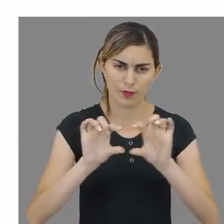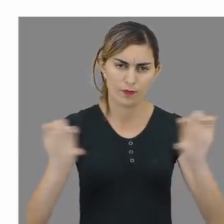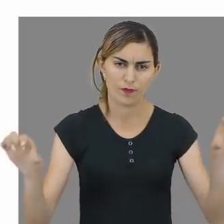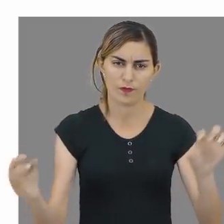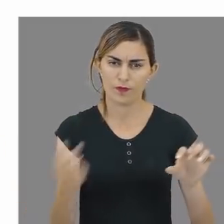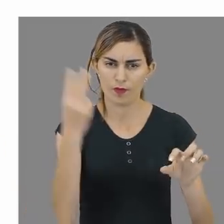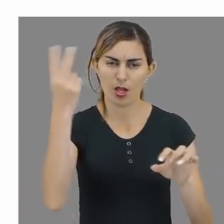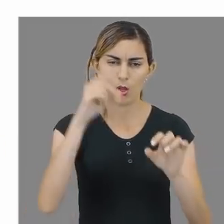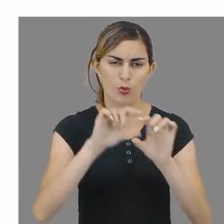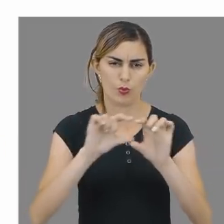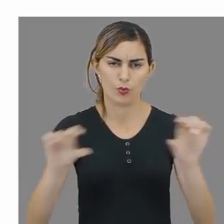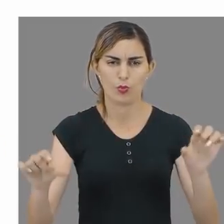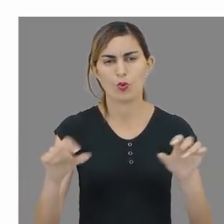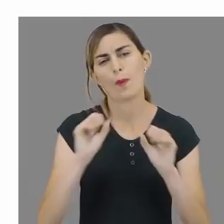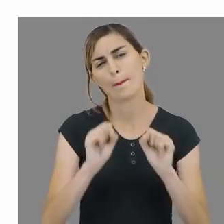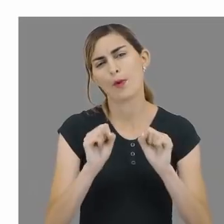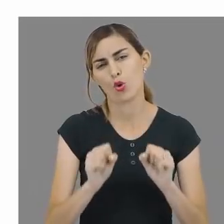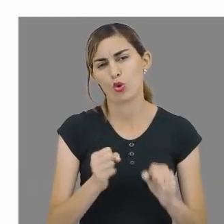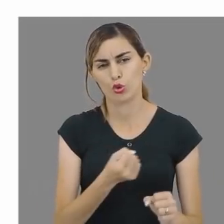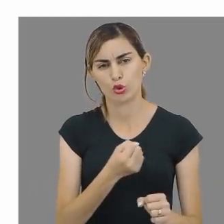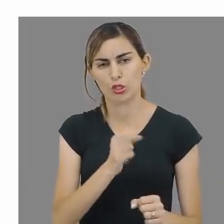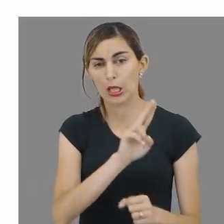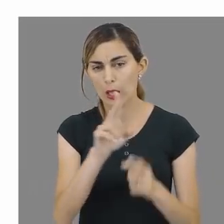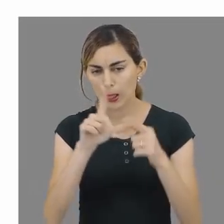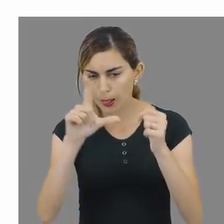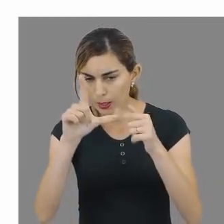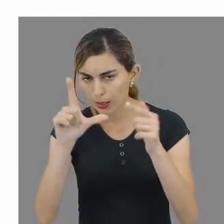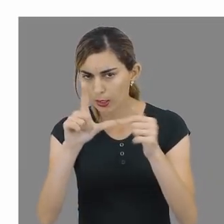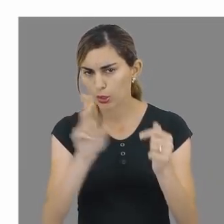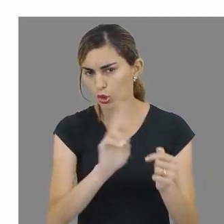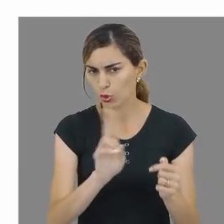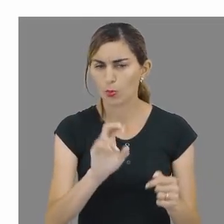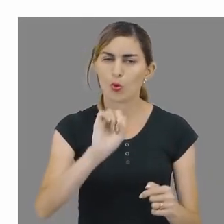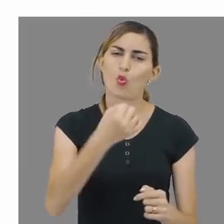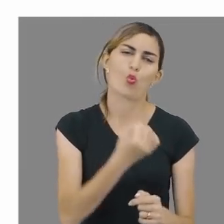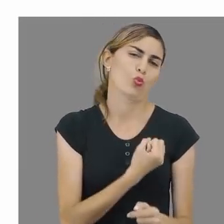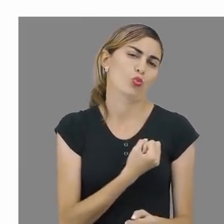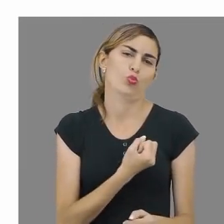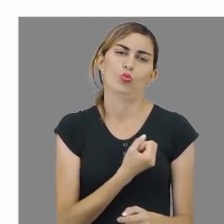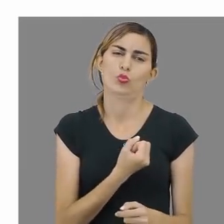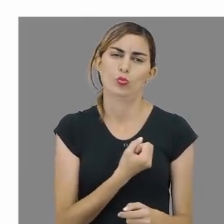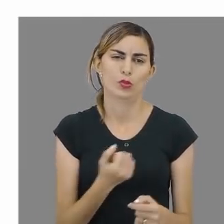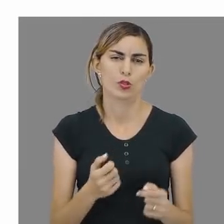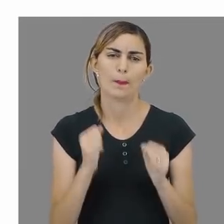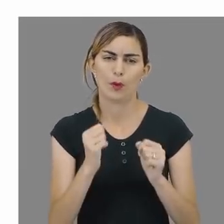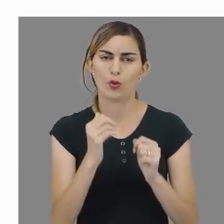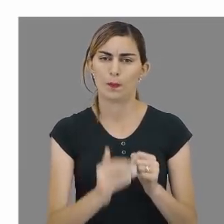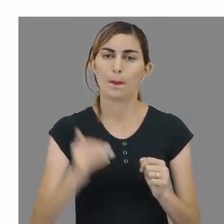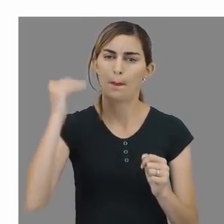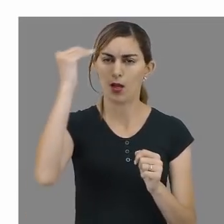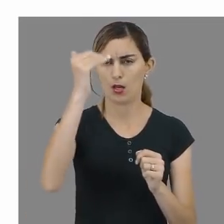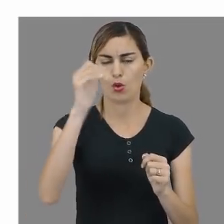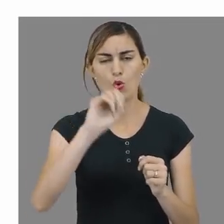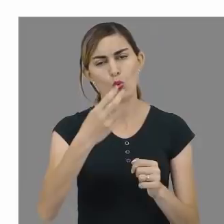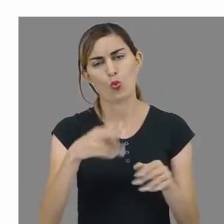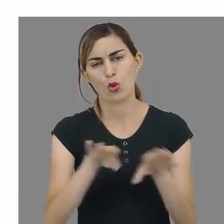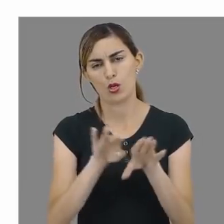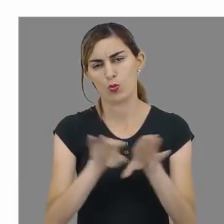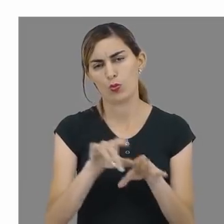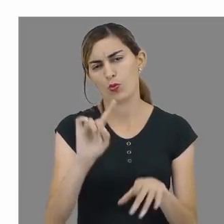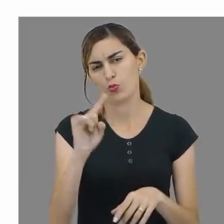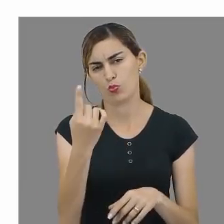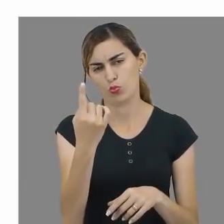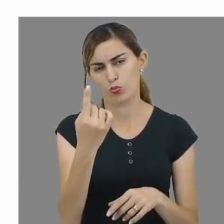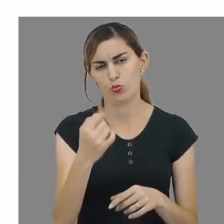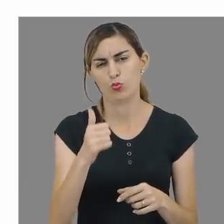de valores. Eles podem ser do tipo caractere ou numérico. E o seu conteúdo, seu tamanho, pode ser maior ou igual a 1. O último